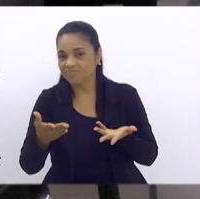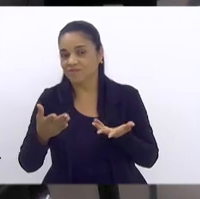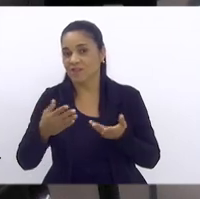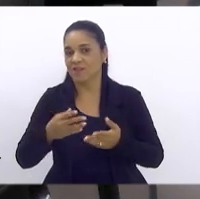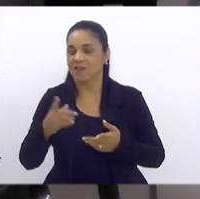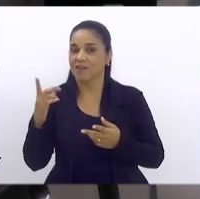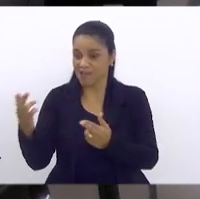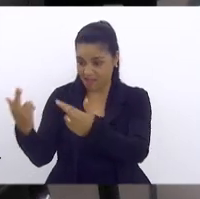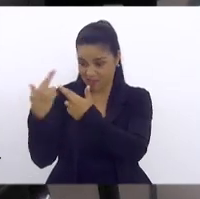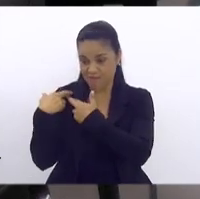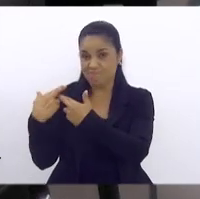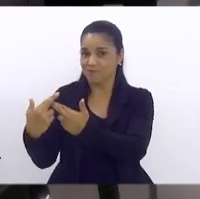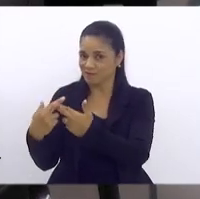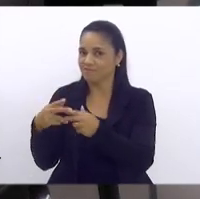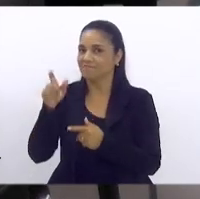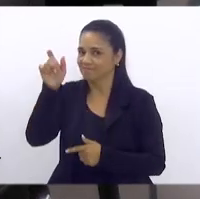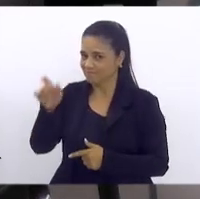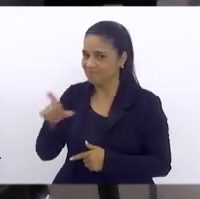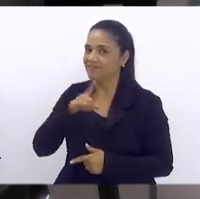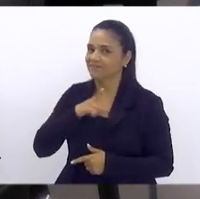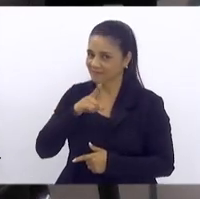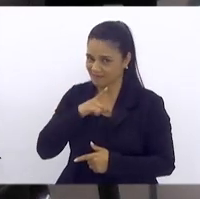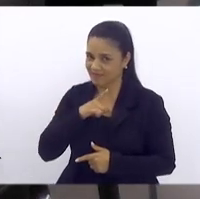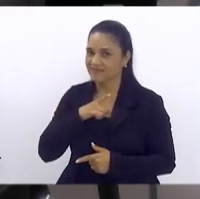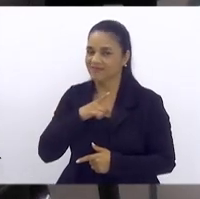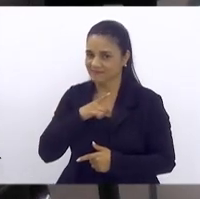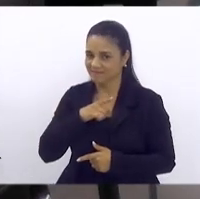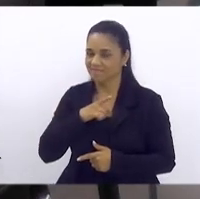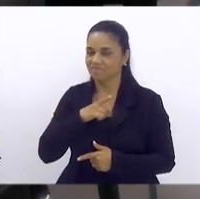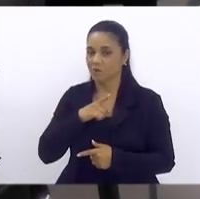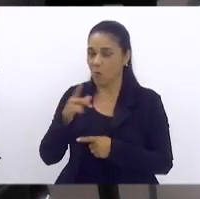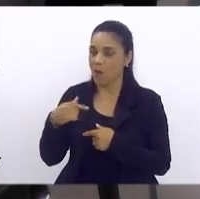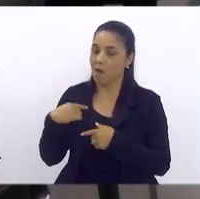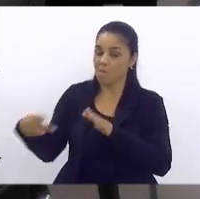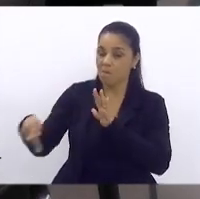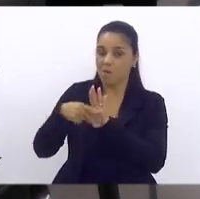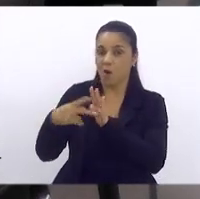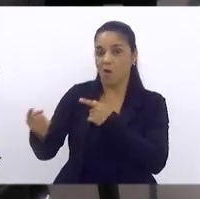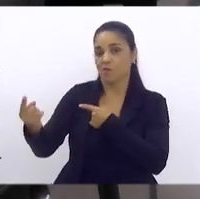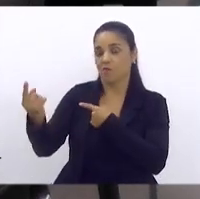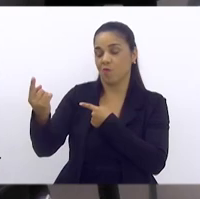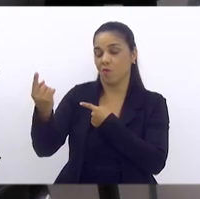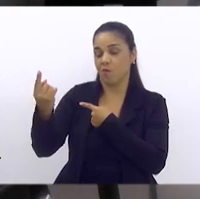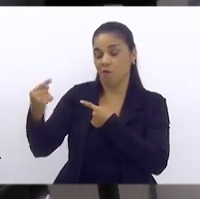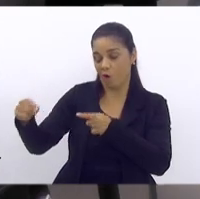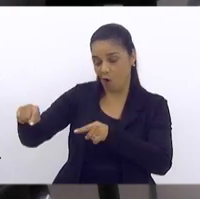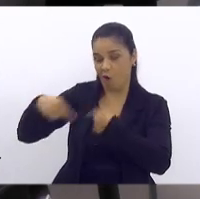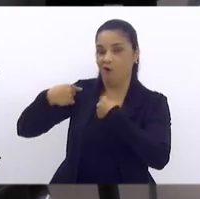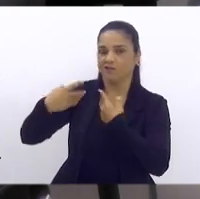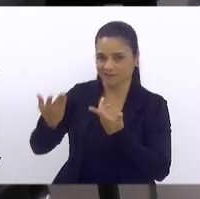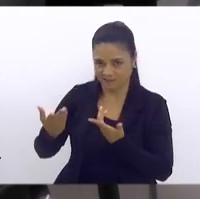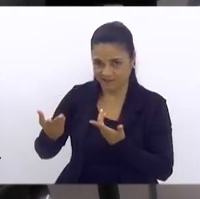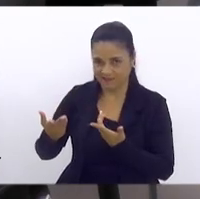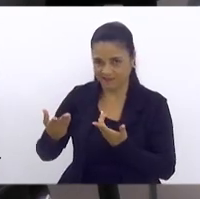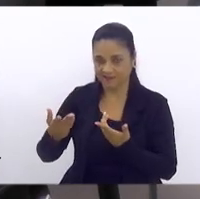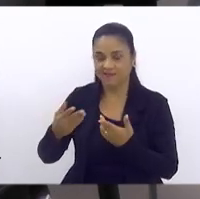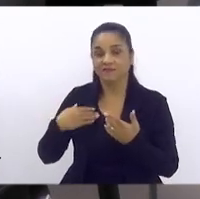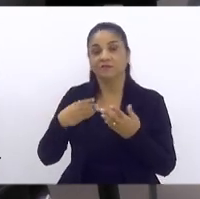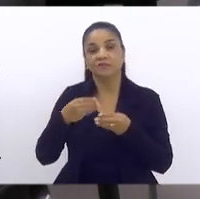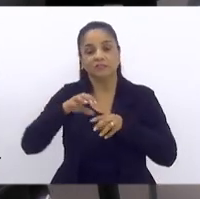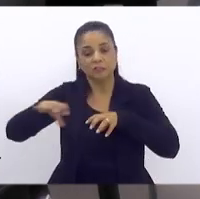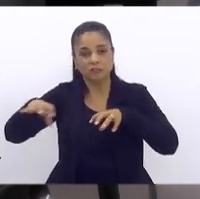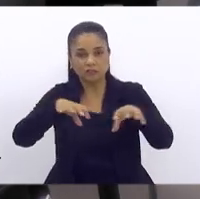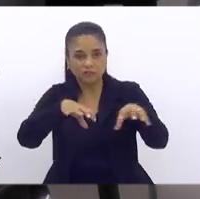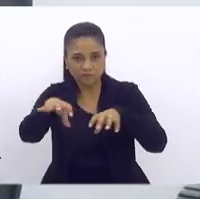ser responsabilizado, ele estaria criando ali uma materialidade contra ele próprio. Então, a gente tentou dividir dessa forma. Mas é